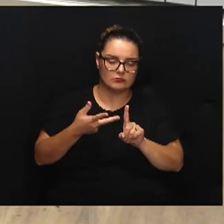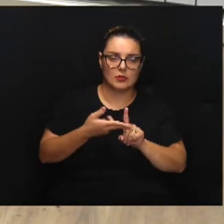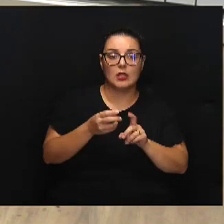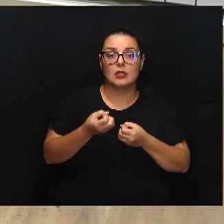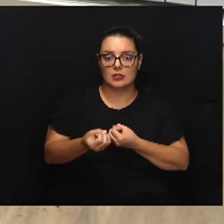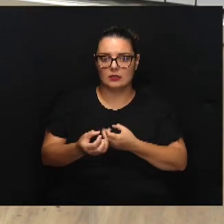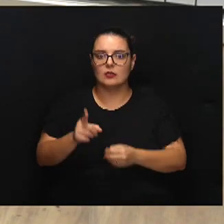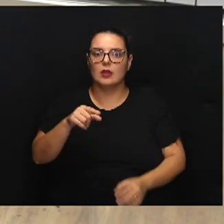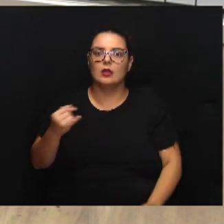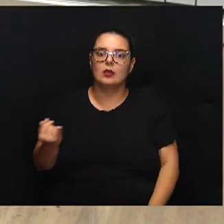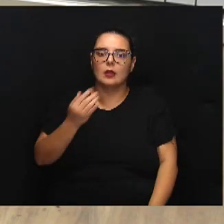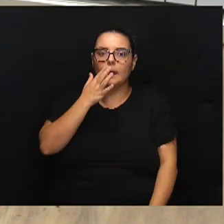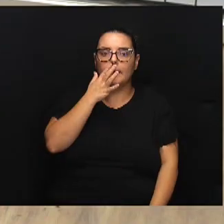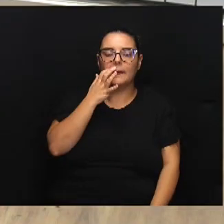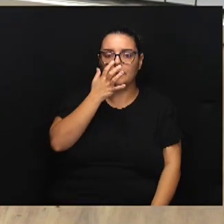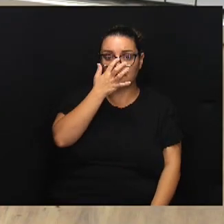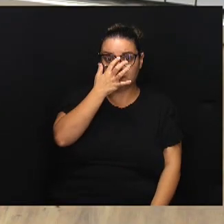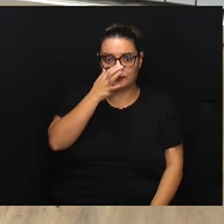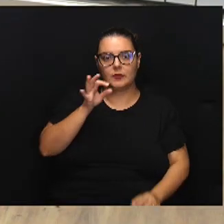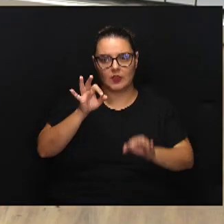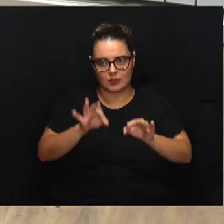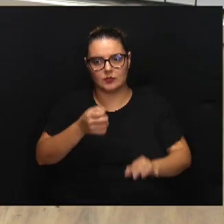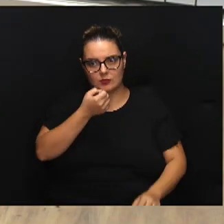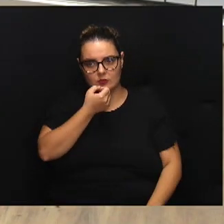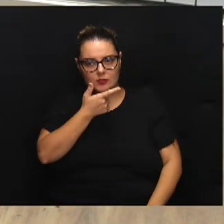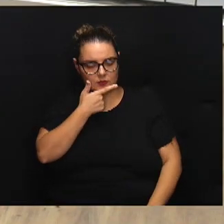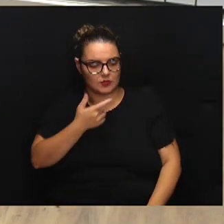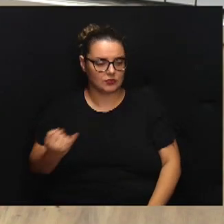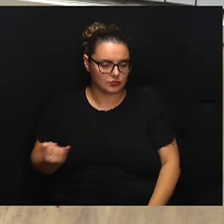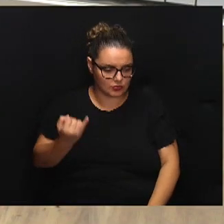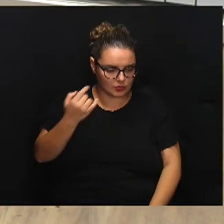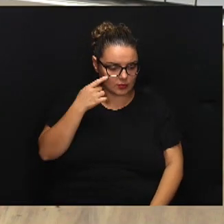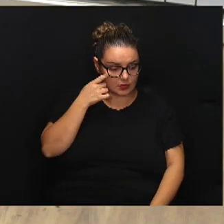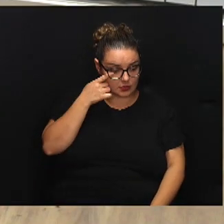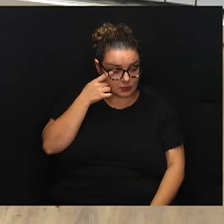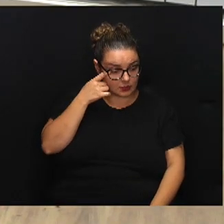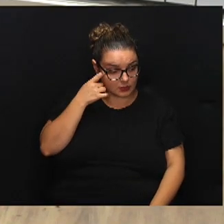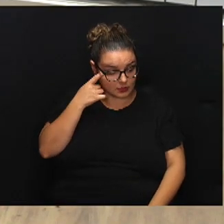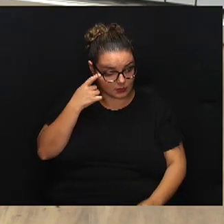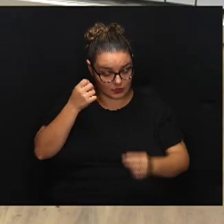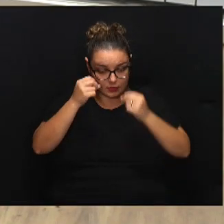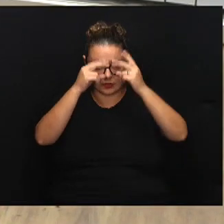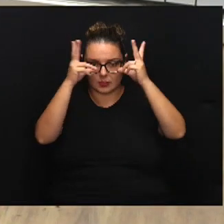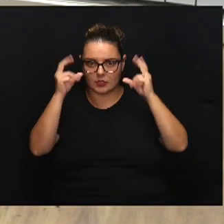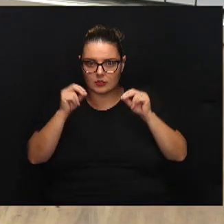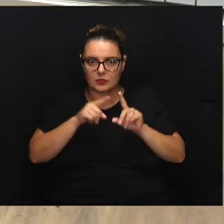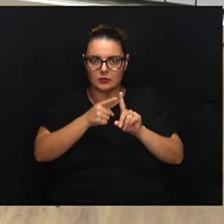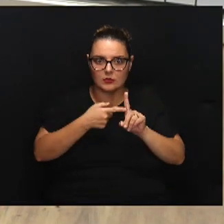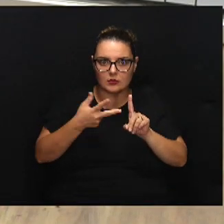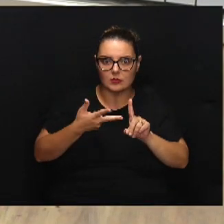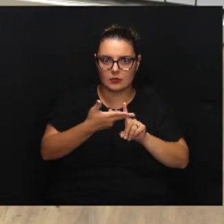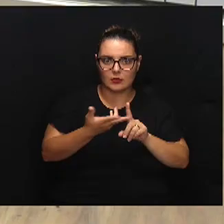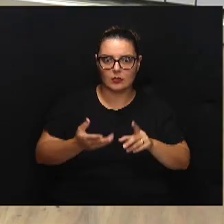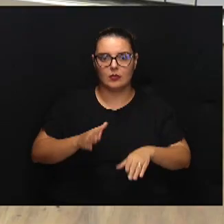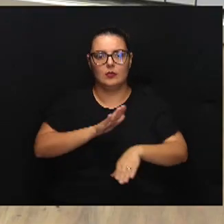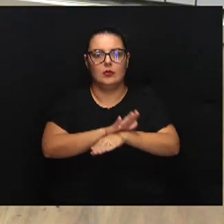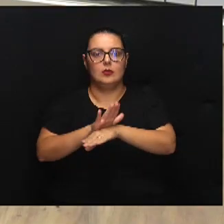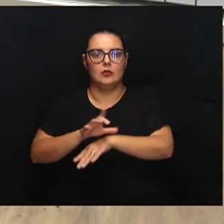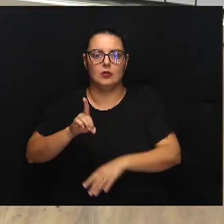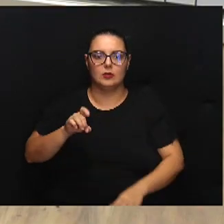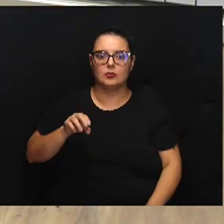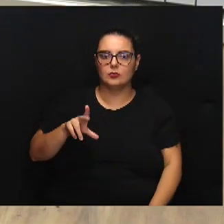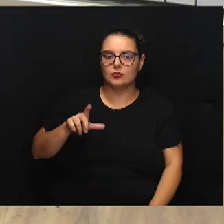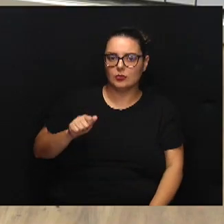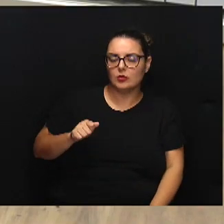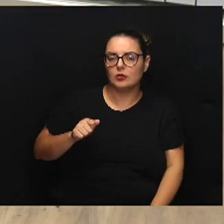informação é importante. E justamente sobre isso, Fernanda, sobre a importância dessa enfermeira obstétrica ou deste auxílio que uma doula pode dar neste momento,